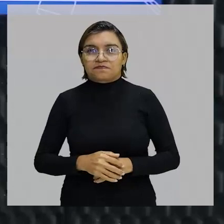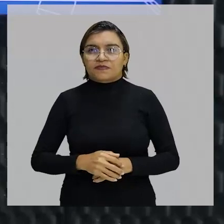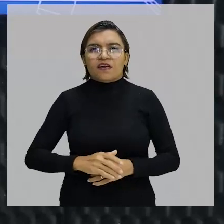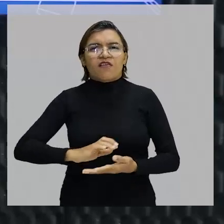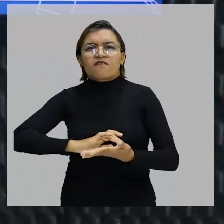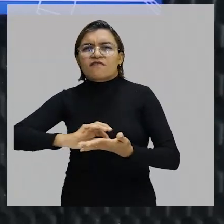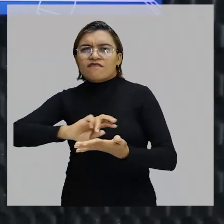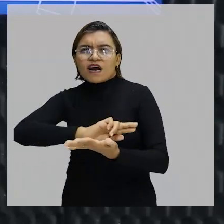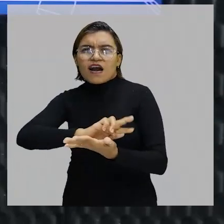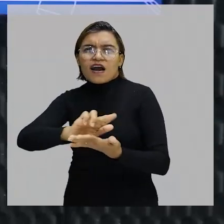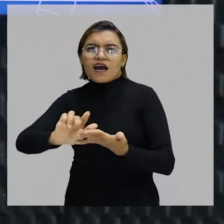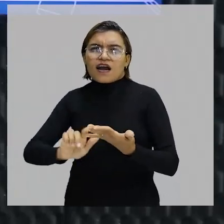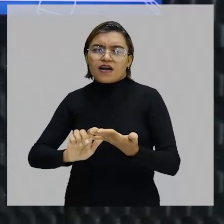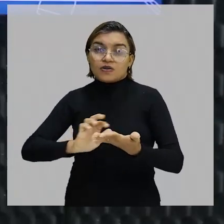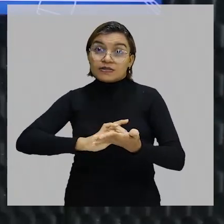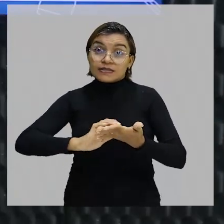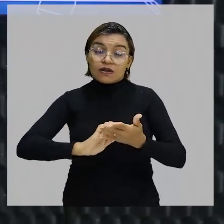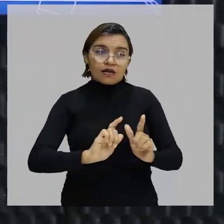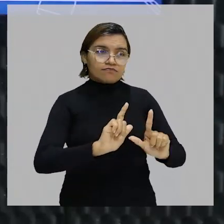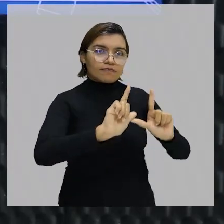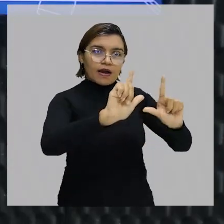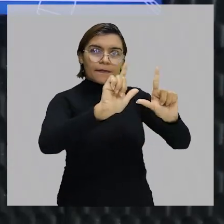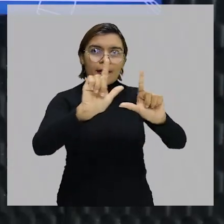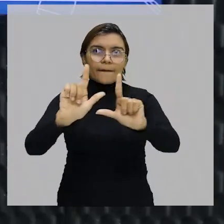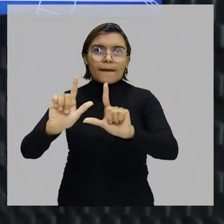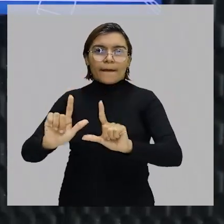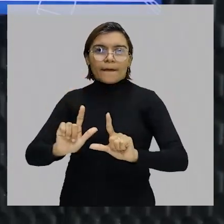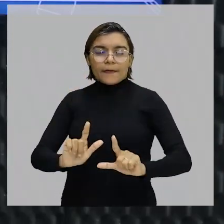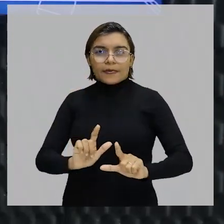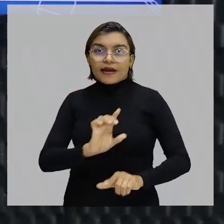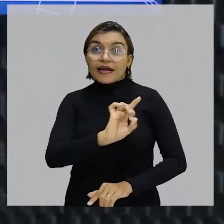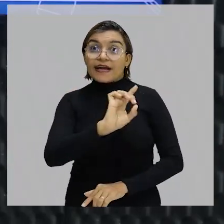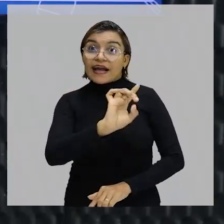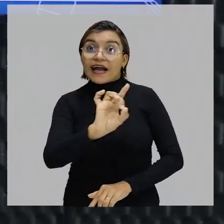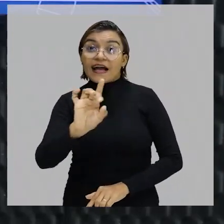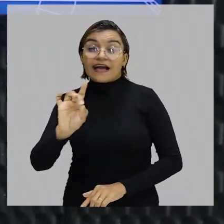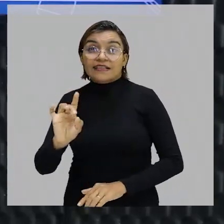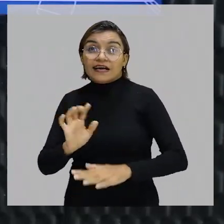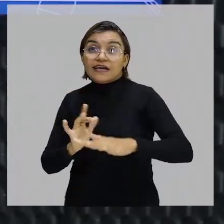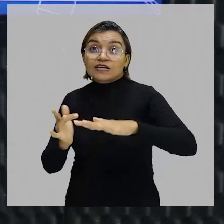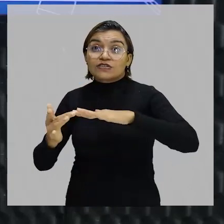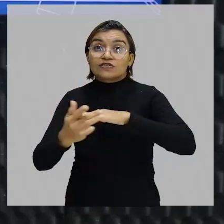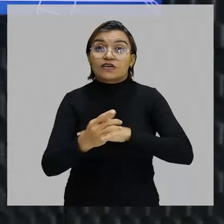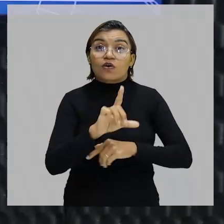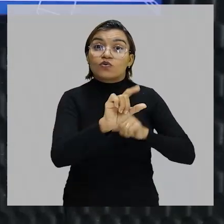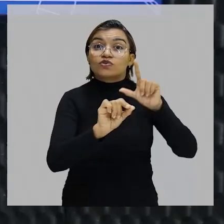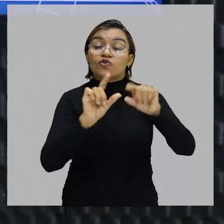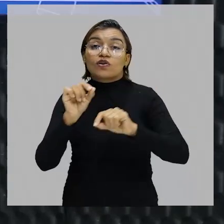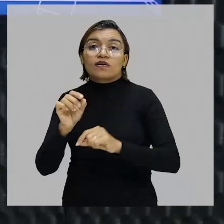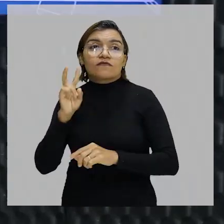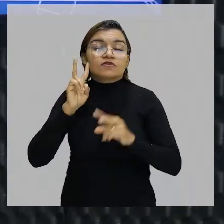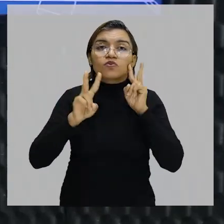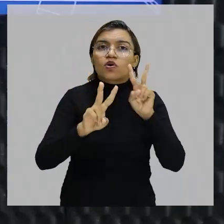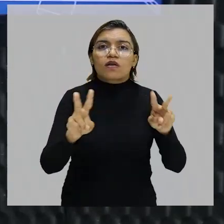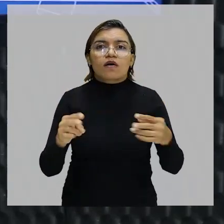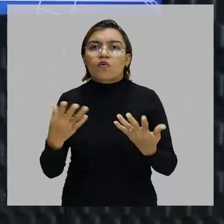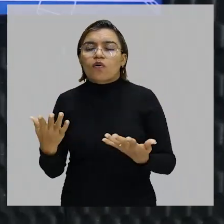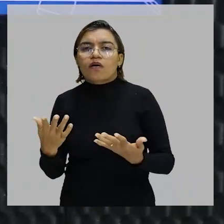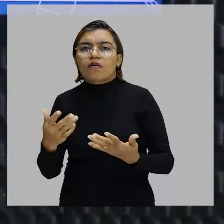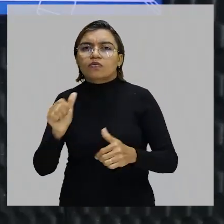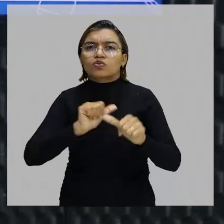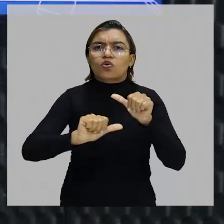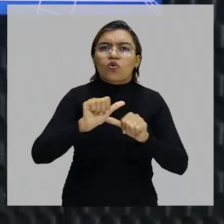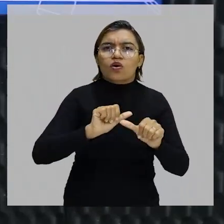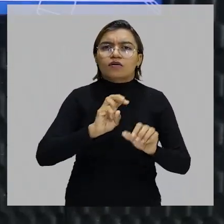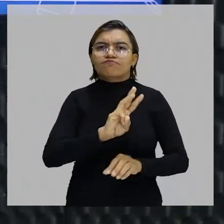parede gigantesca, vamos trocar as TVs por celulares, e cada um deles com uma rede social. Para que lado você vai olhar? Com que você vai interagir? Você muda de página,